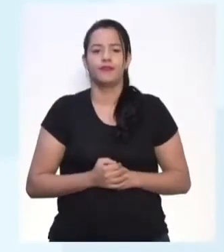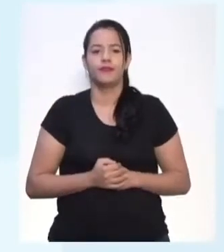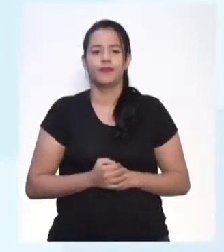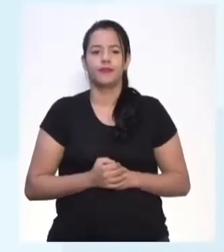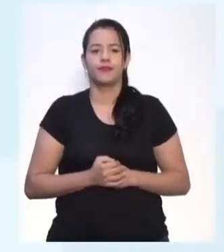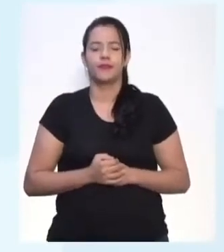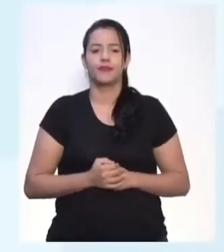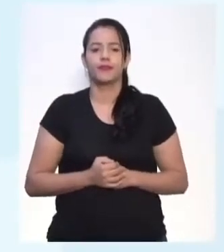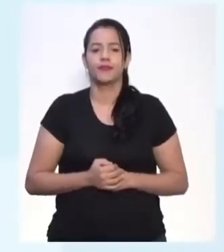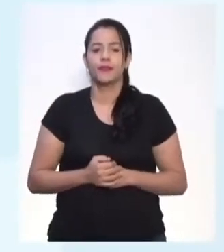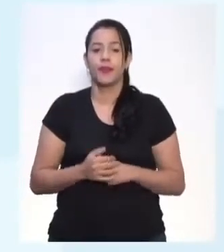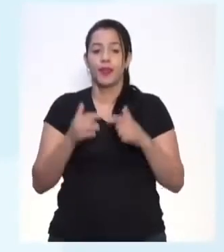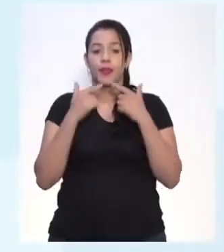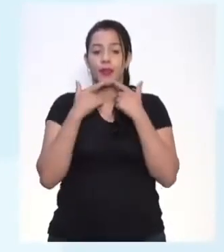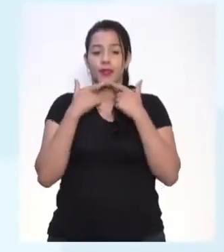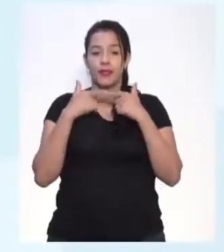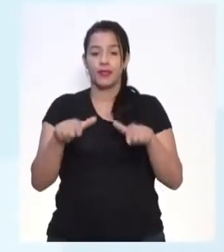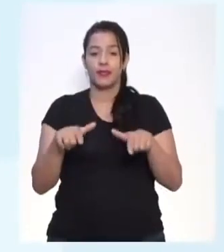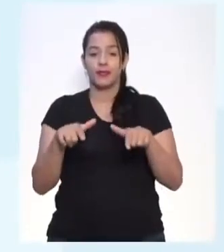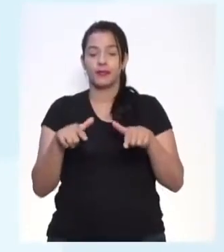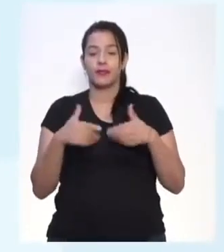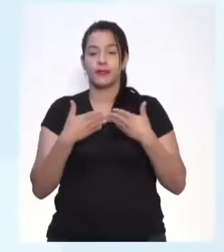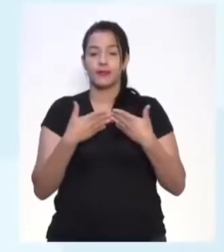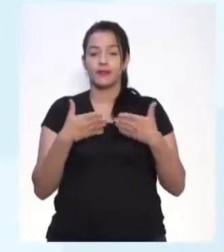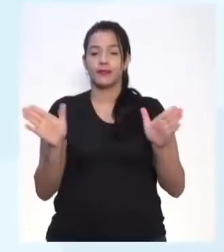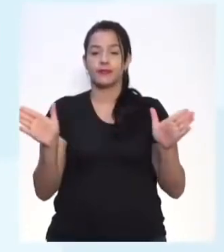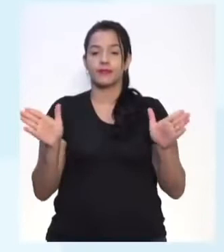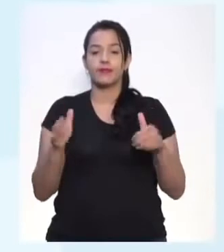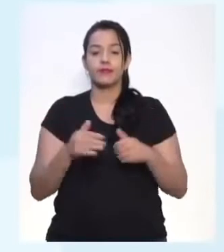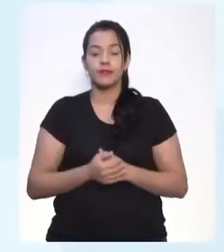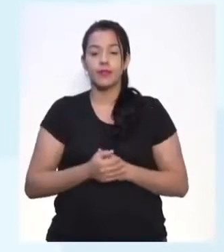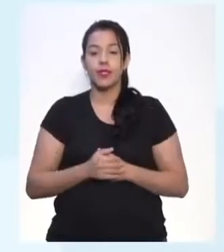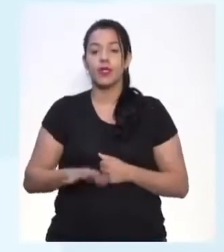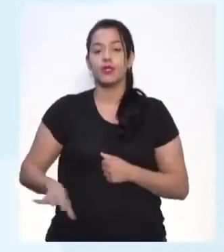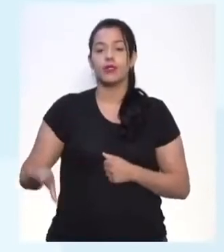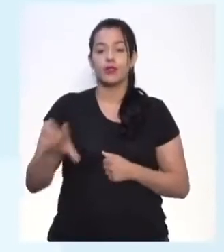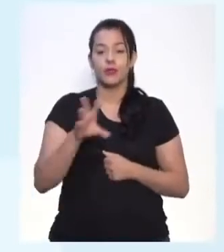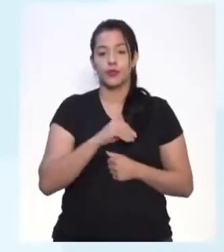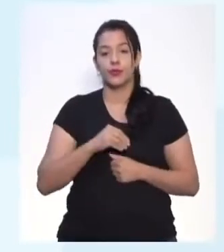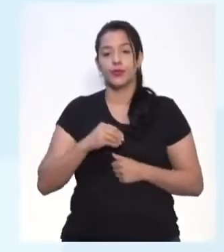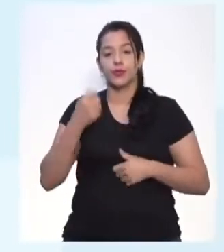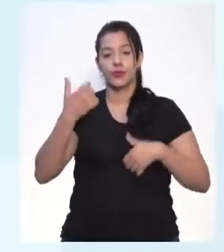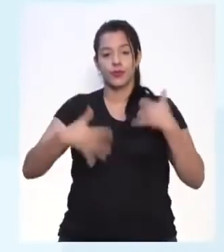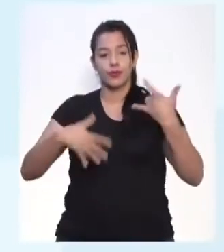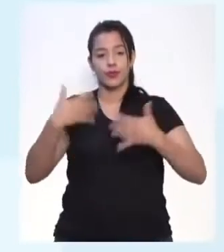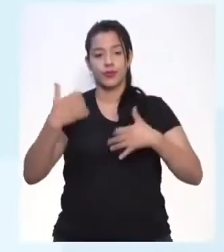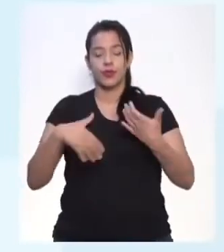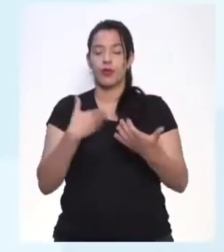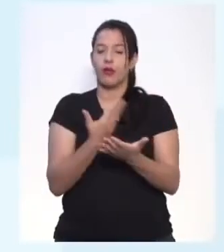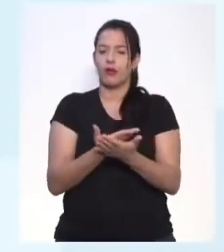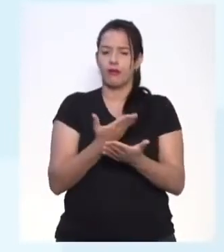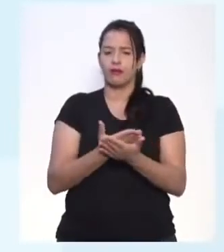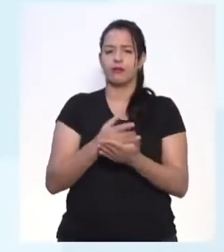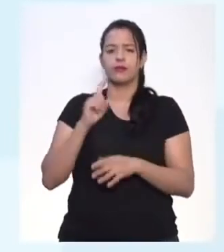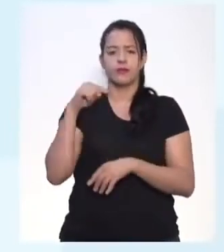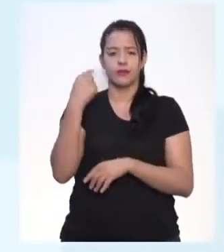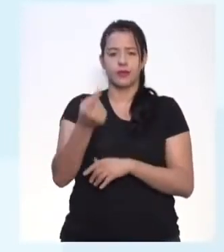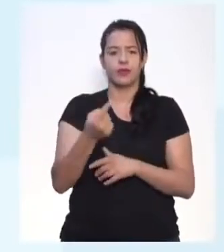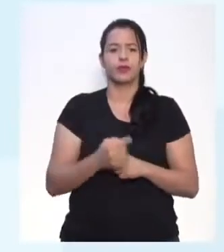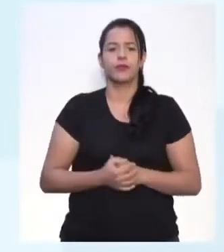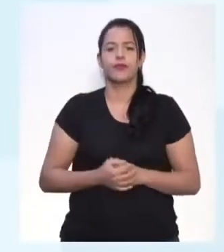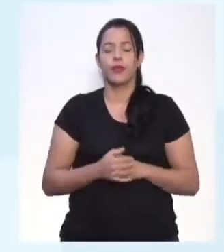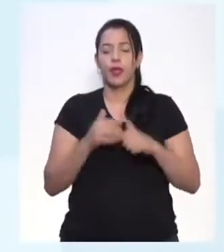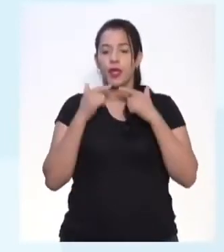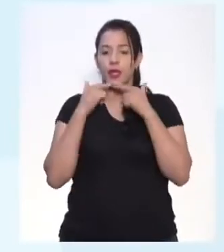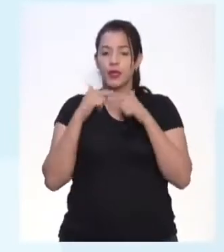Aí temos aqui Língua Sem Fronteiras. Vamos falar sobre tudo isso daí no decorrer das aulas, tá? A língua está